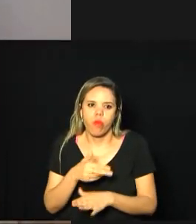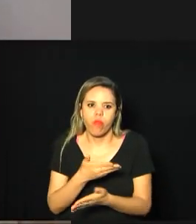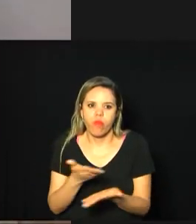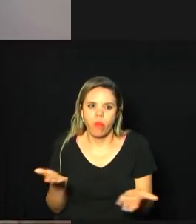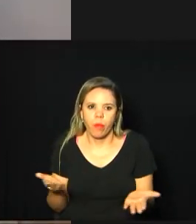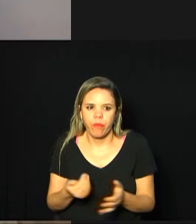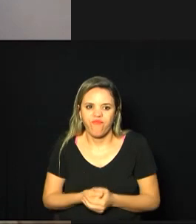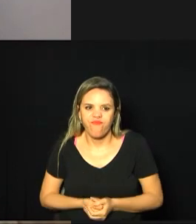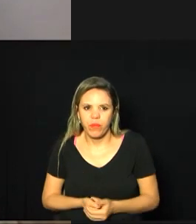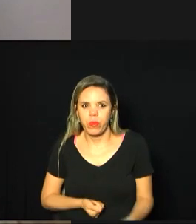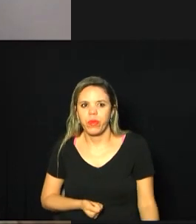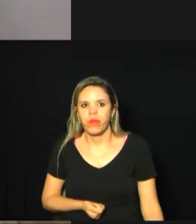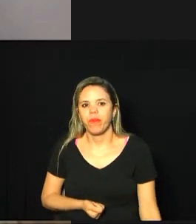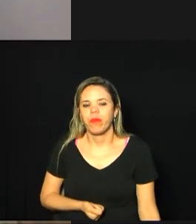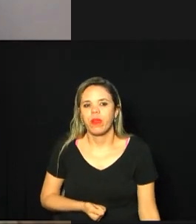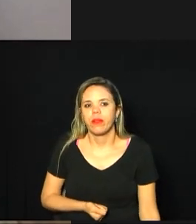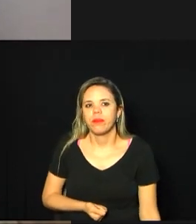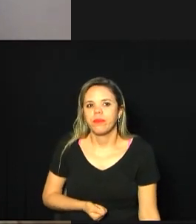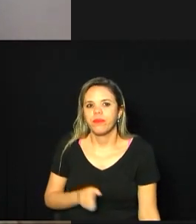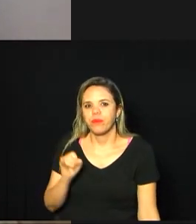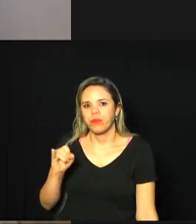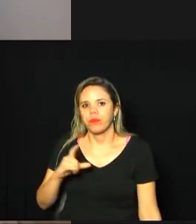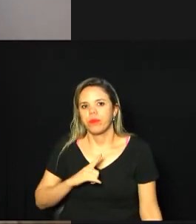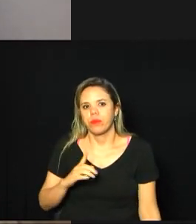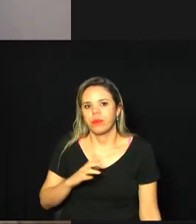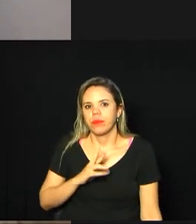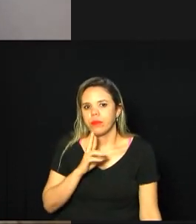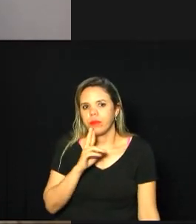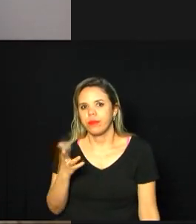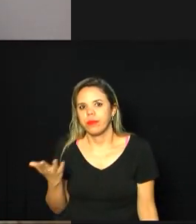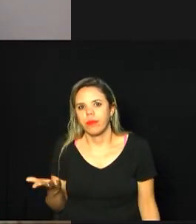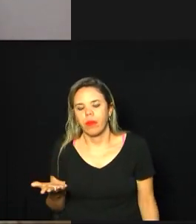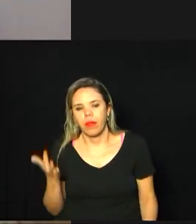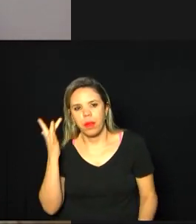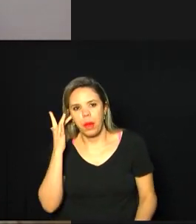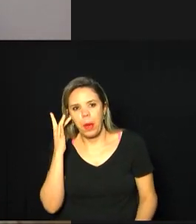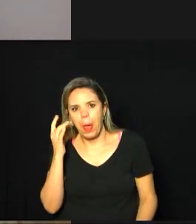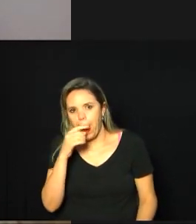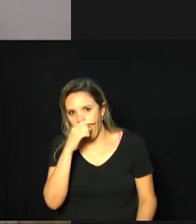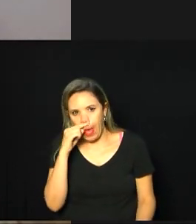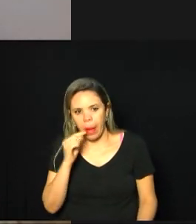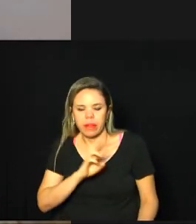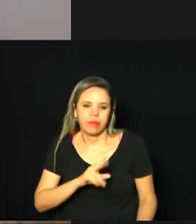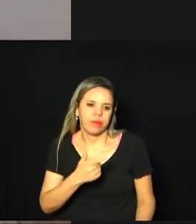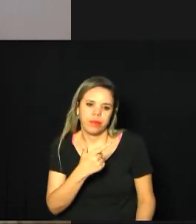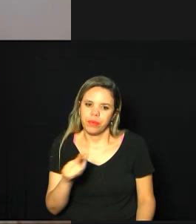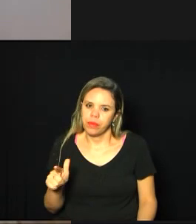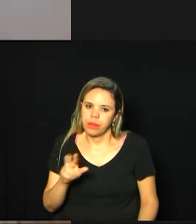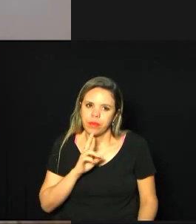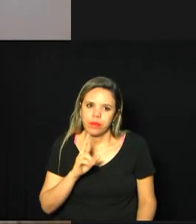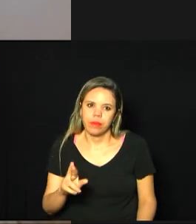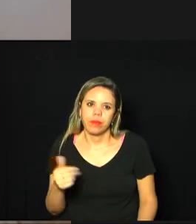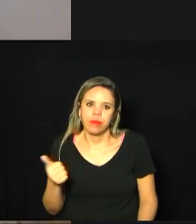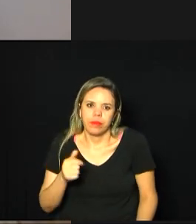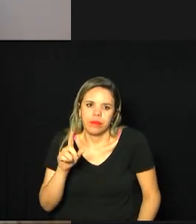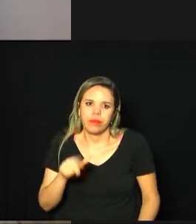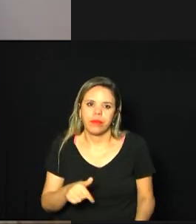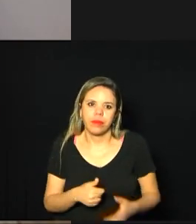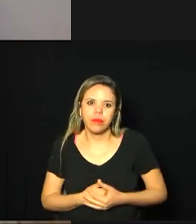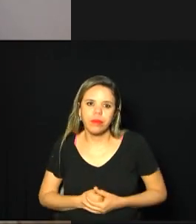vocês. Se já existe uma resposta, eu acho que existe uma não resposta, né? A primeira